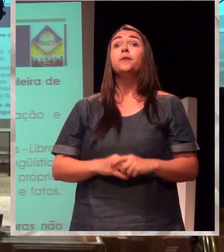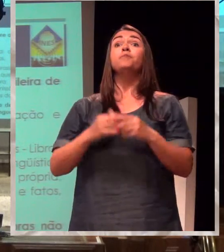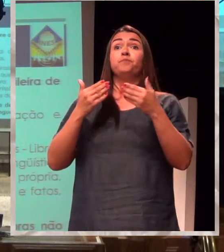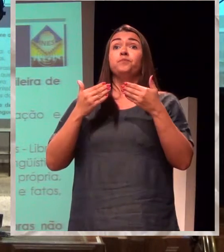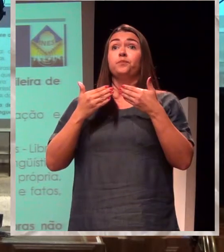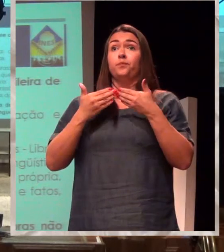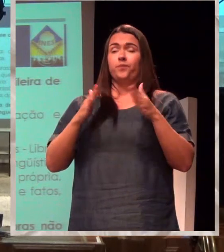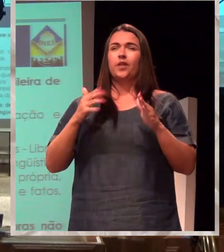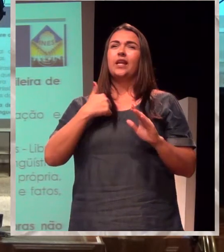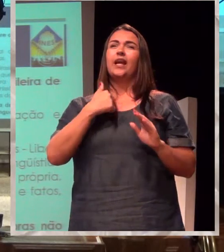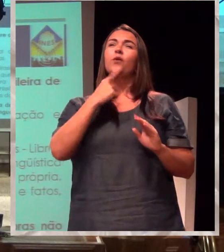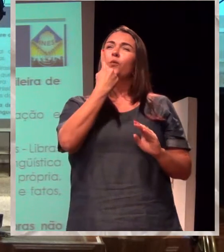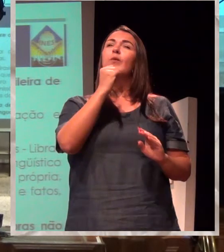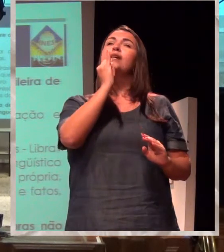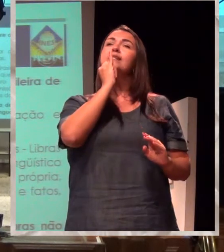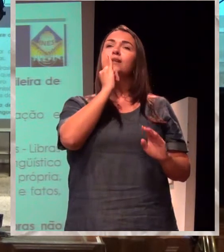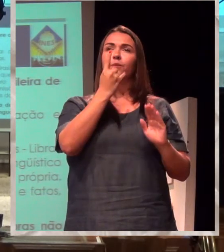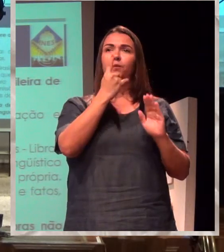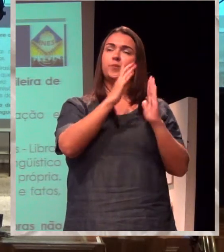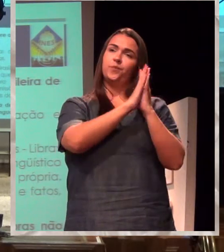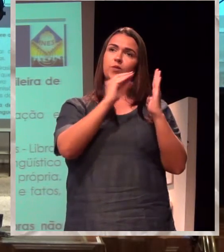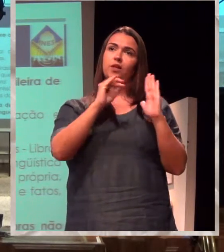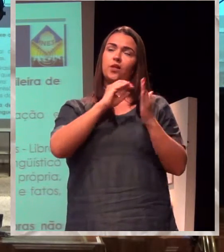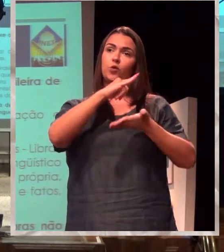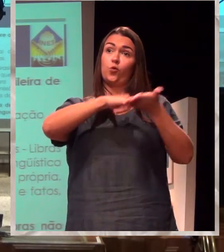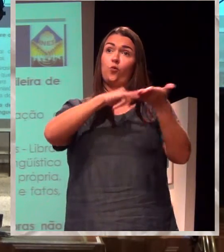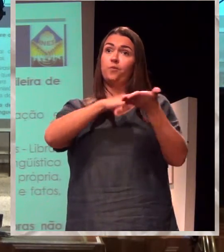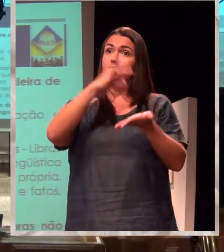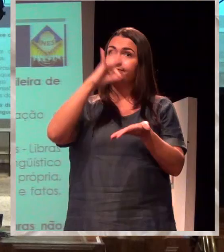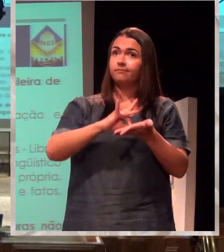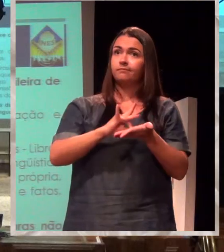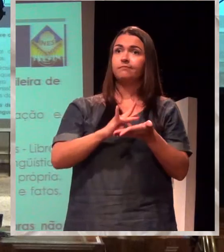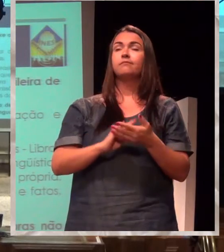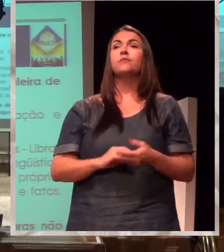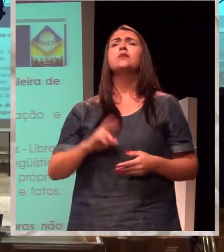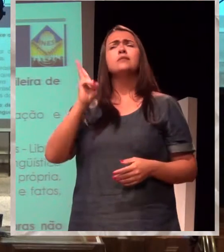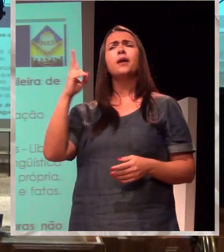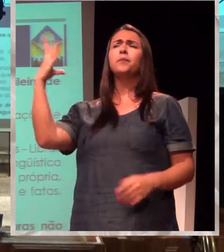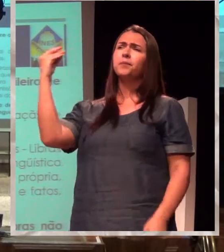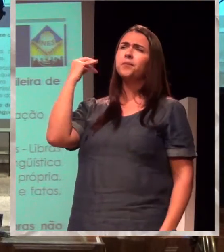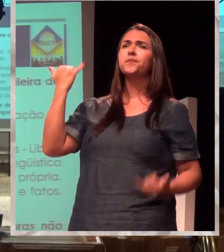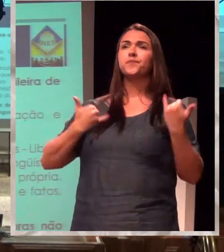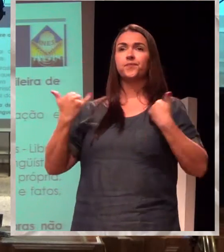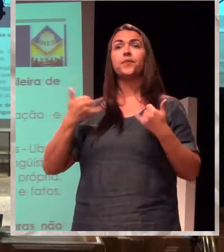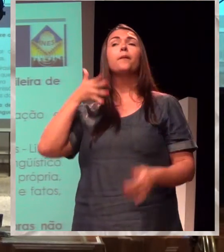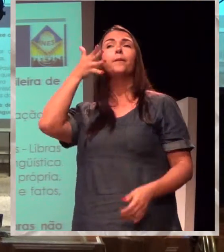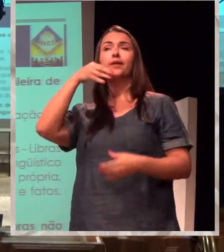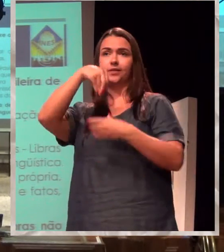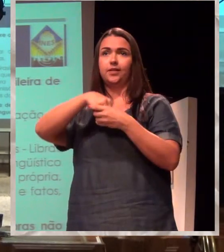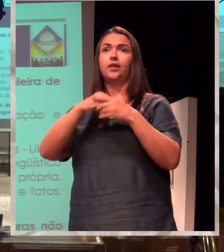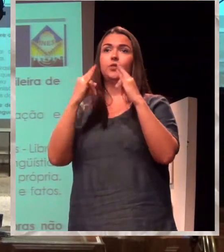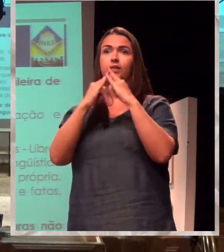Para começar, só peguei um exemplo de documentos legais. Eu sempre ouço, né, das palestras aqui no INES